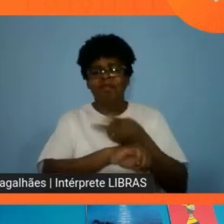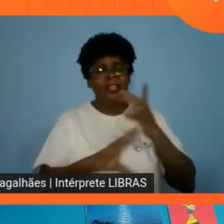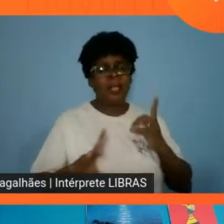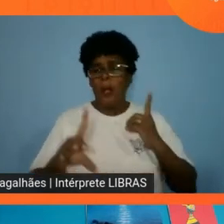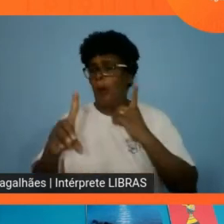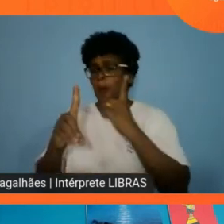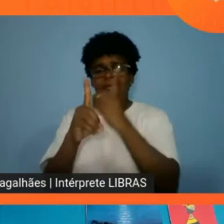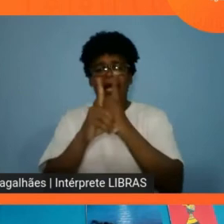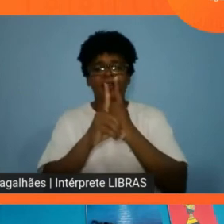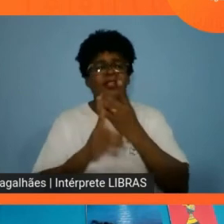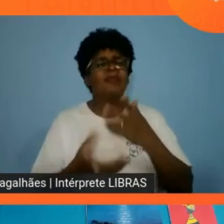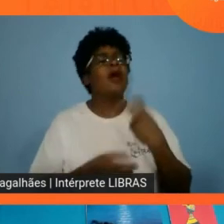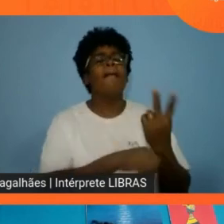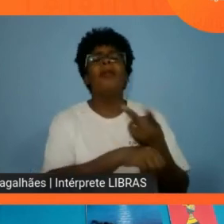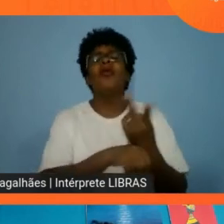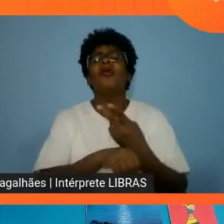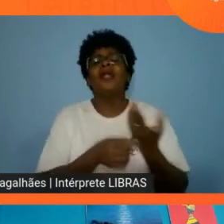aí procurando,